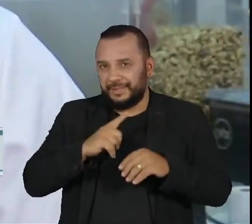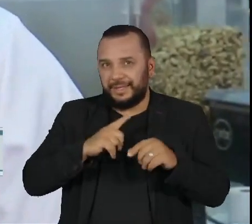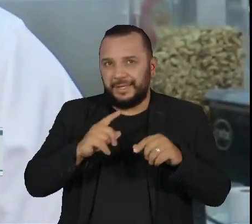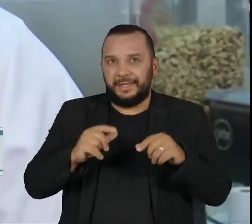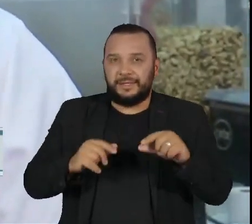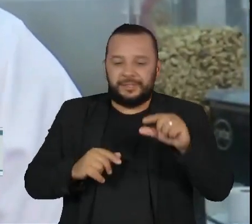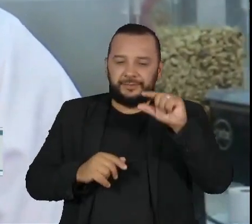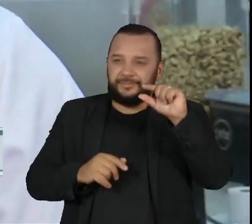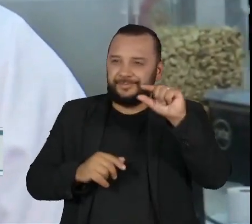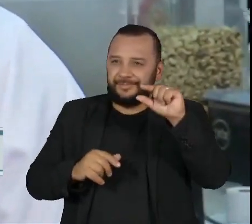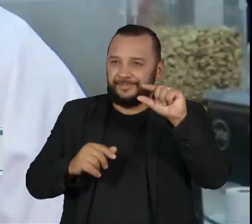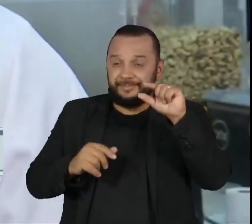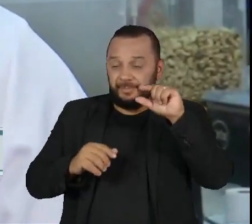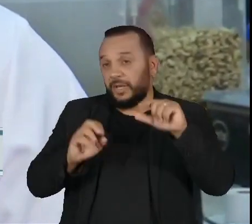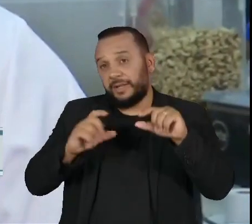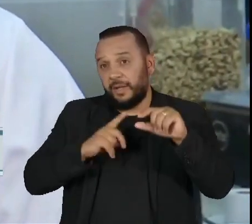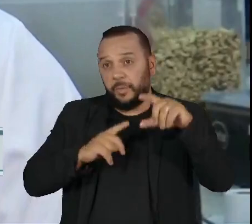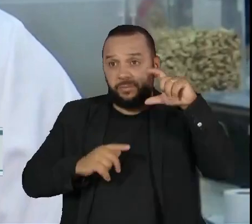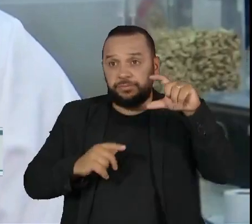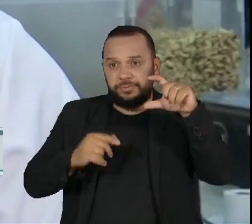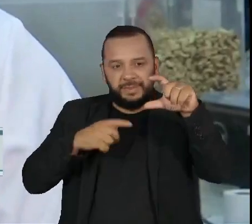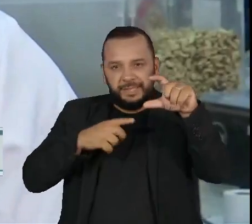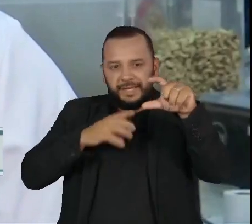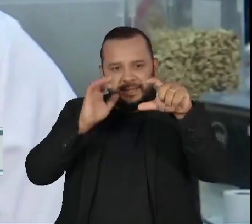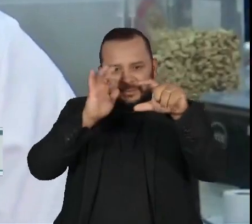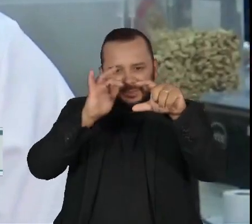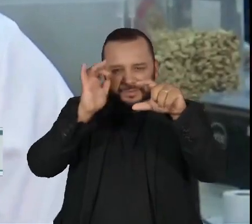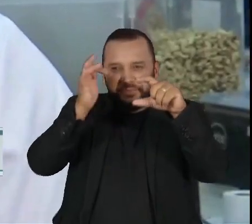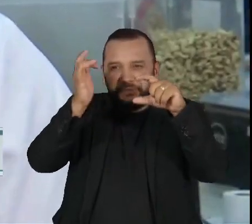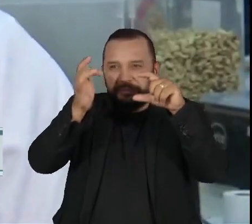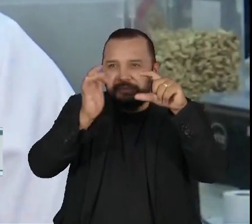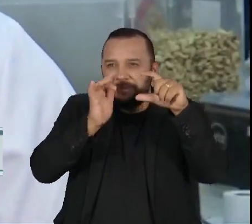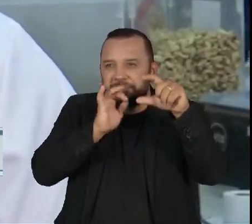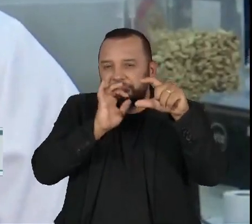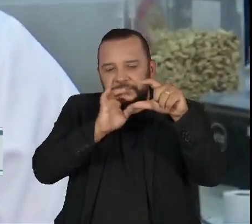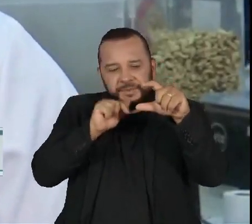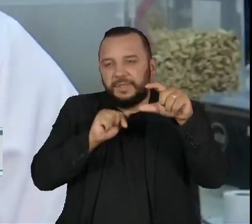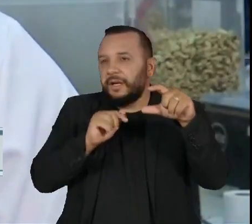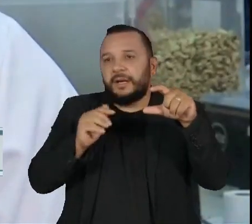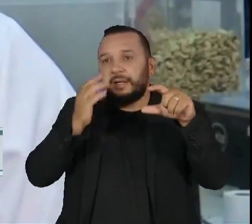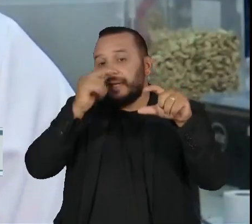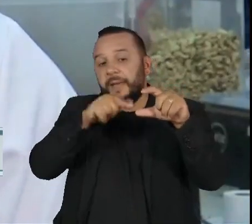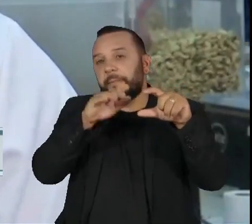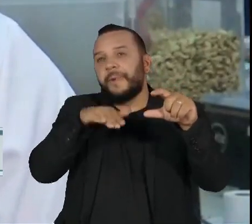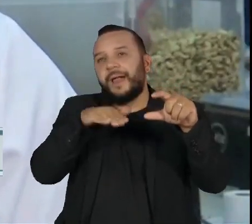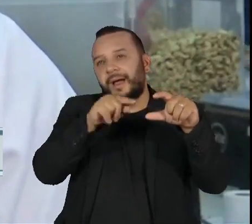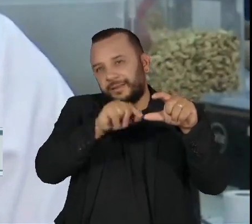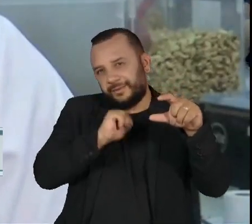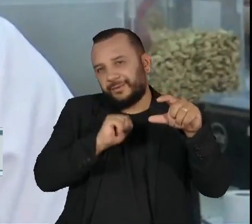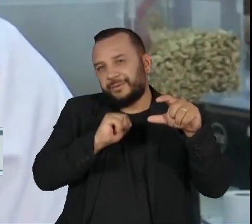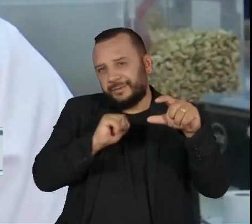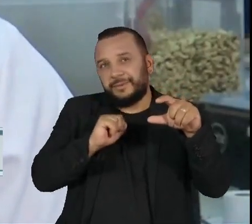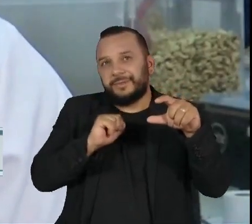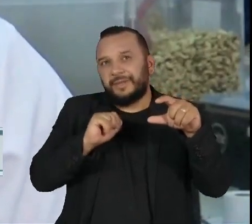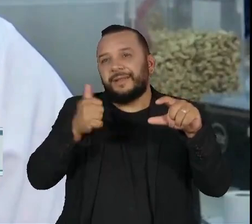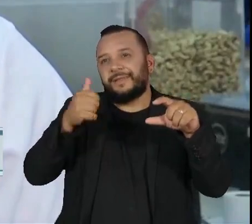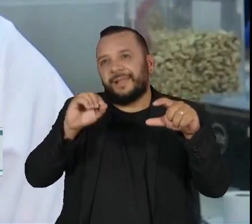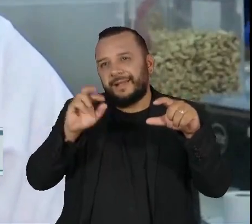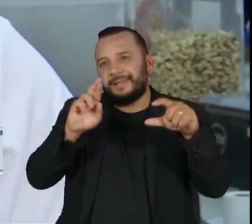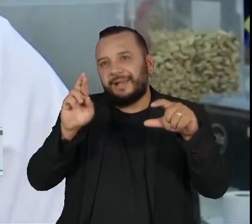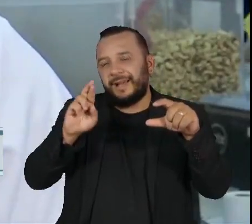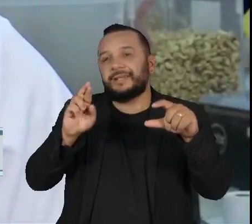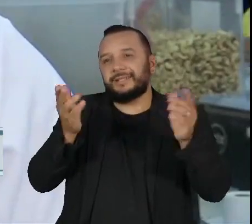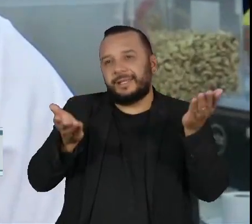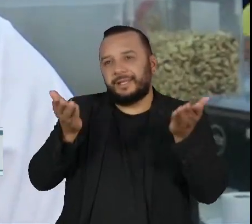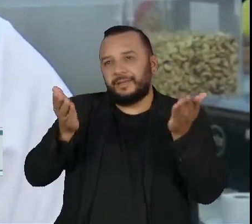da castanha grande, porém, nas extremidades, ela tem pequenas lascas. Só por isso, o valor cai até R$10 o quilo. As